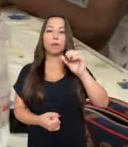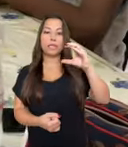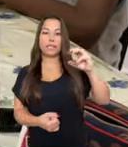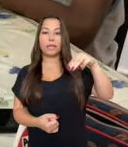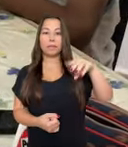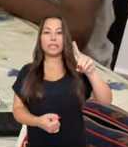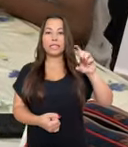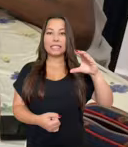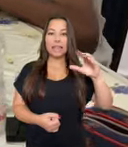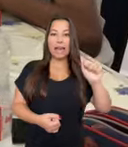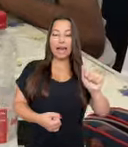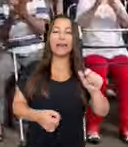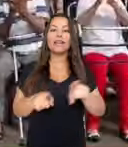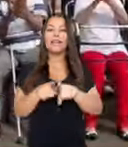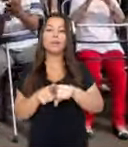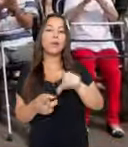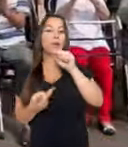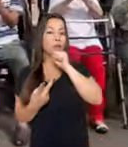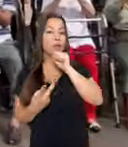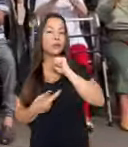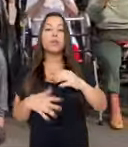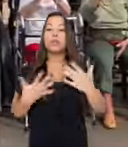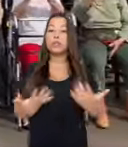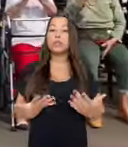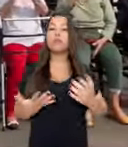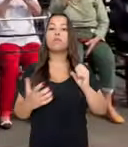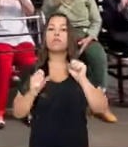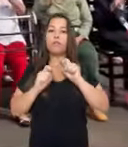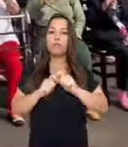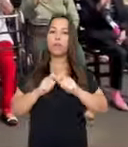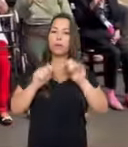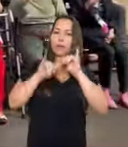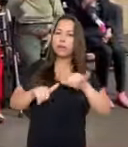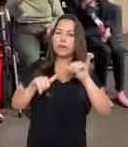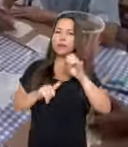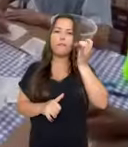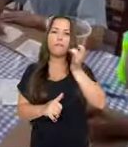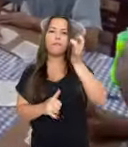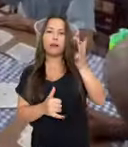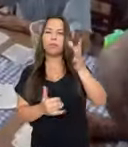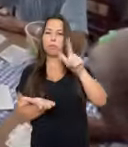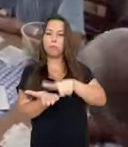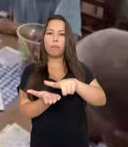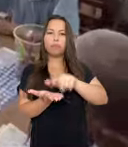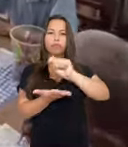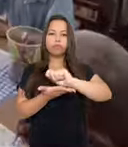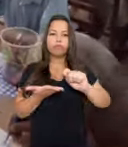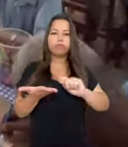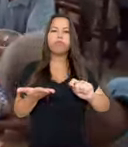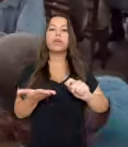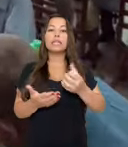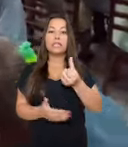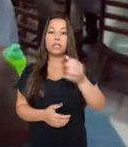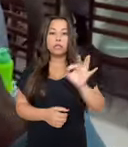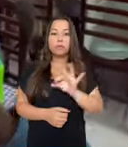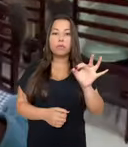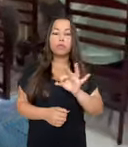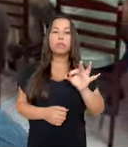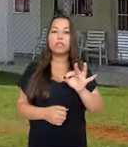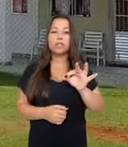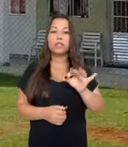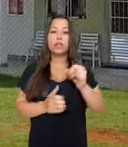o CMDCA e o Estatuto do Idoso. Isso é feito na declaração, de forma muito fácil. 6% sobre o